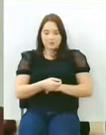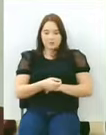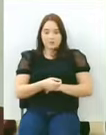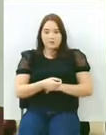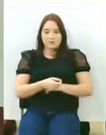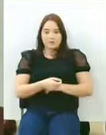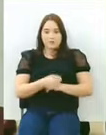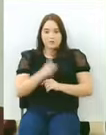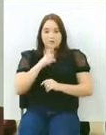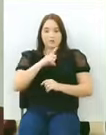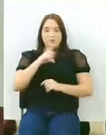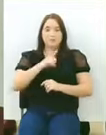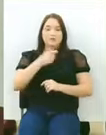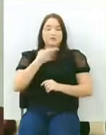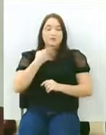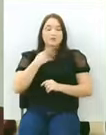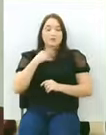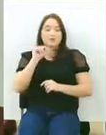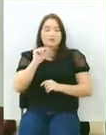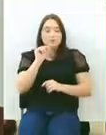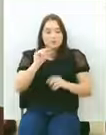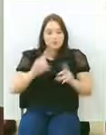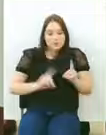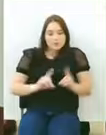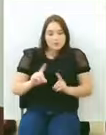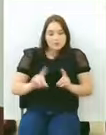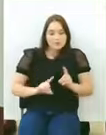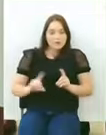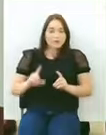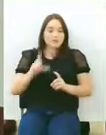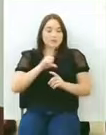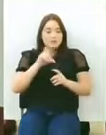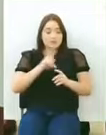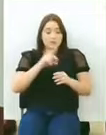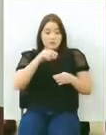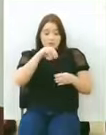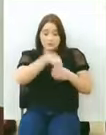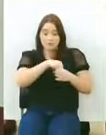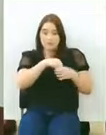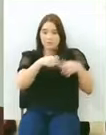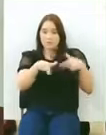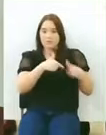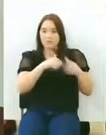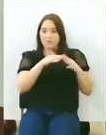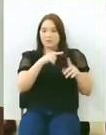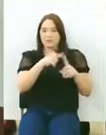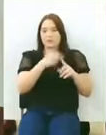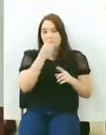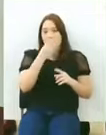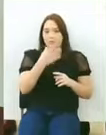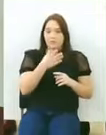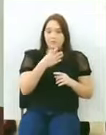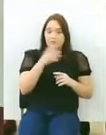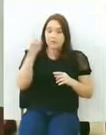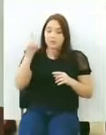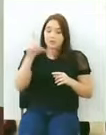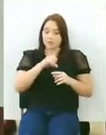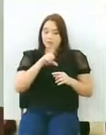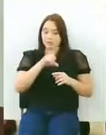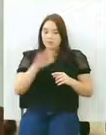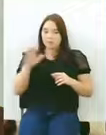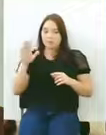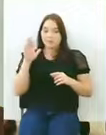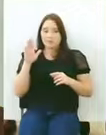Por isso, desejar o presbiterato, o diaconato, o ofício da igreja é algo bom. Deus